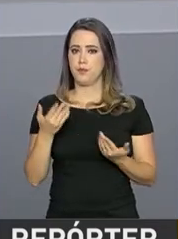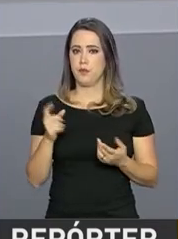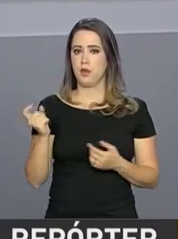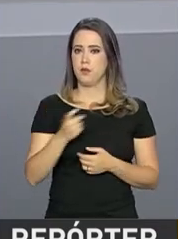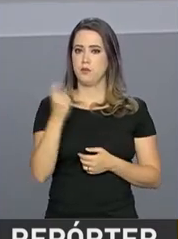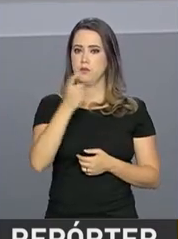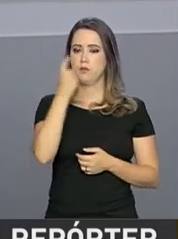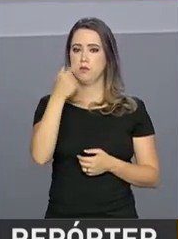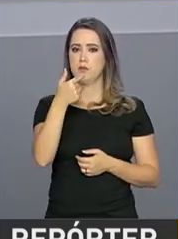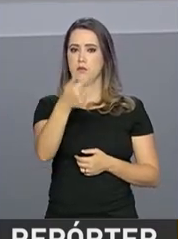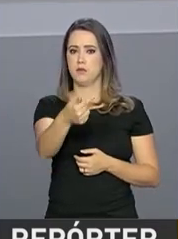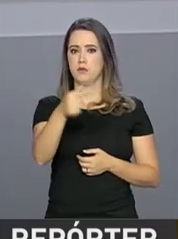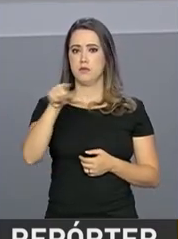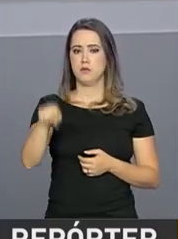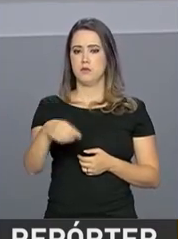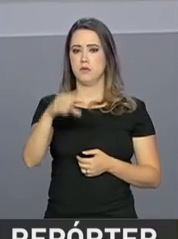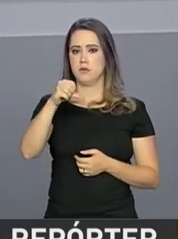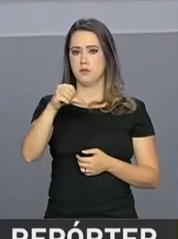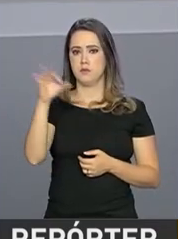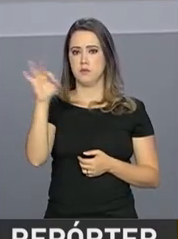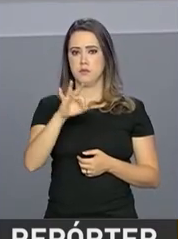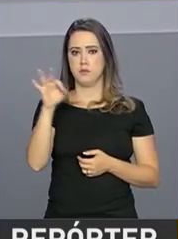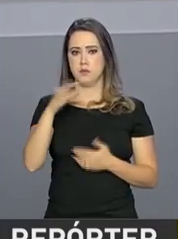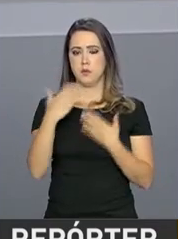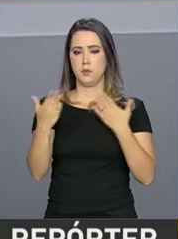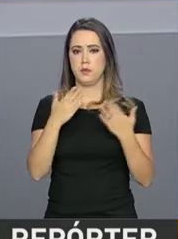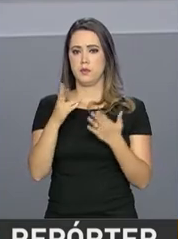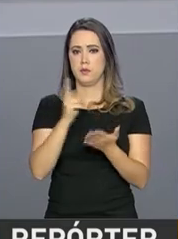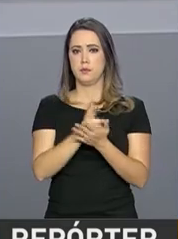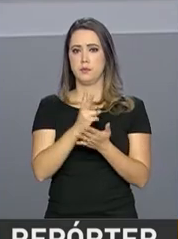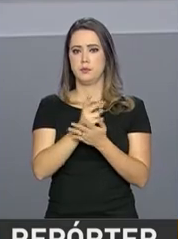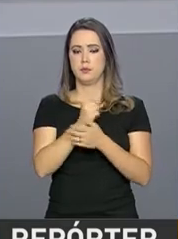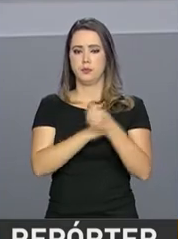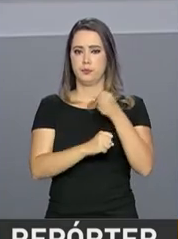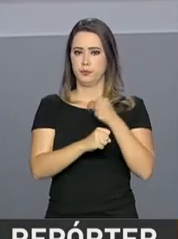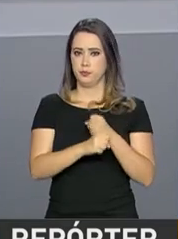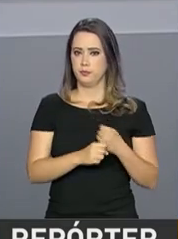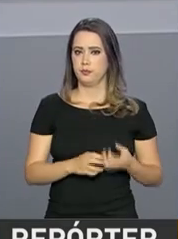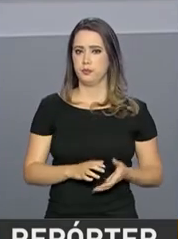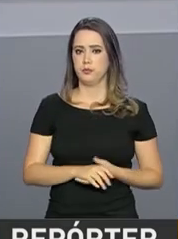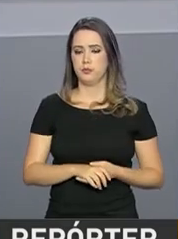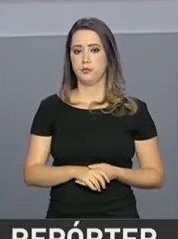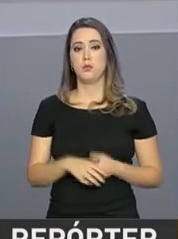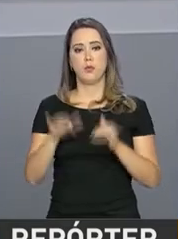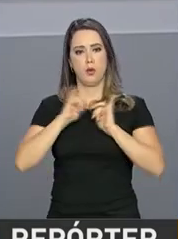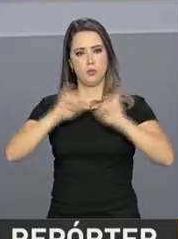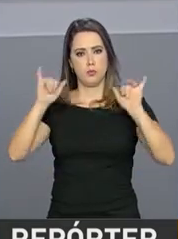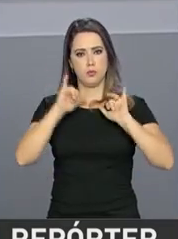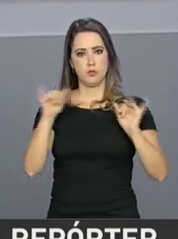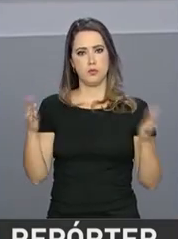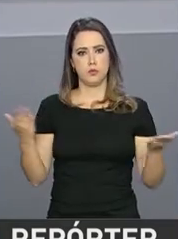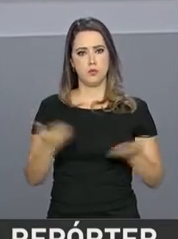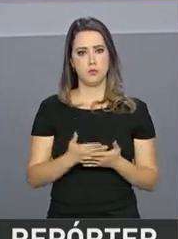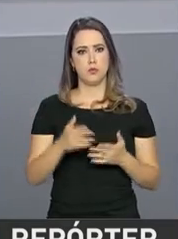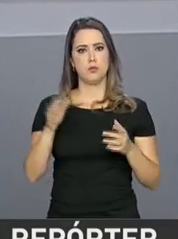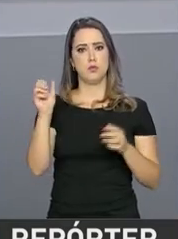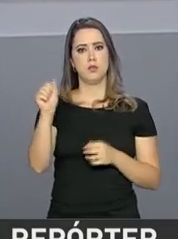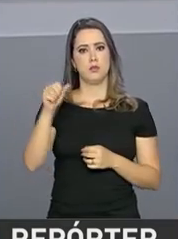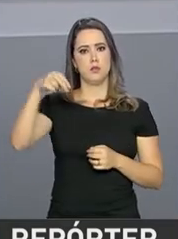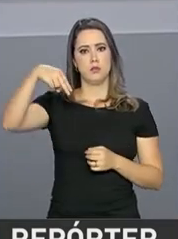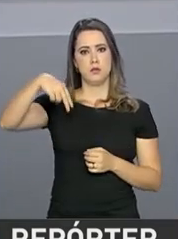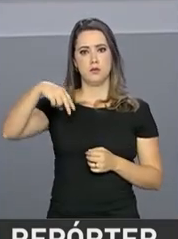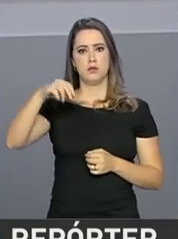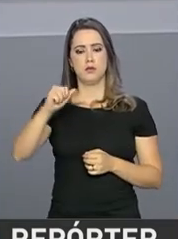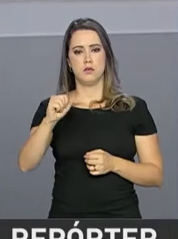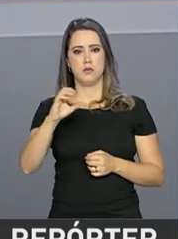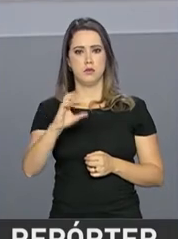uma alta de 7,9 por cento em relação ao mesmo período do ano passado os dados foram divulgados hoje pela agência nacional